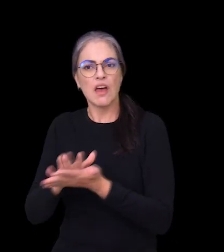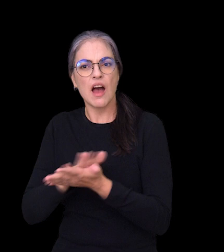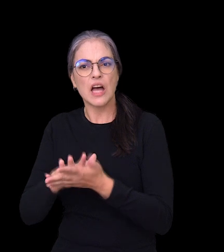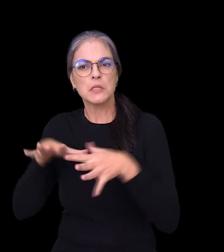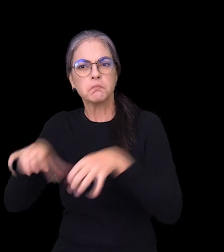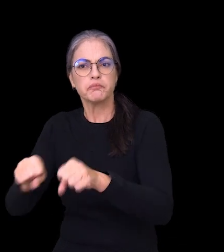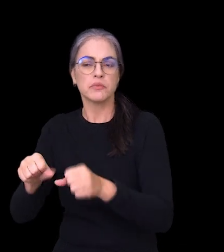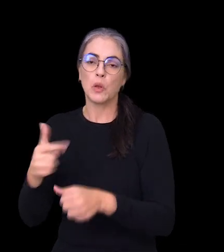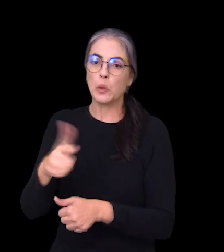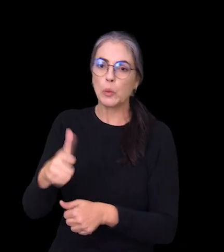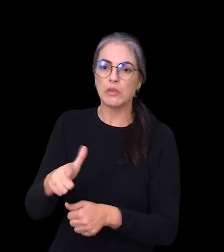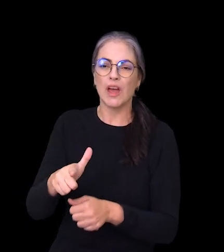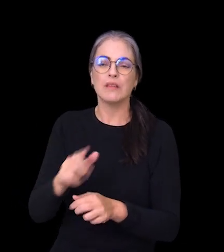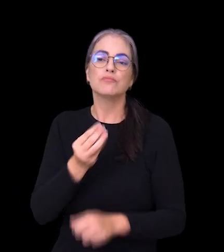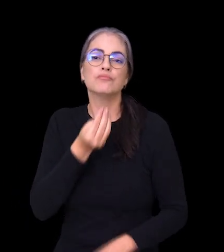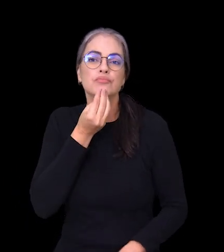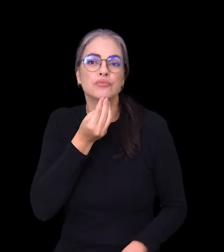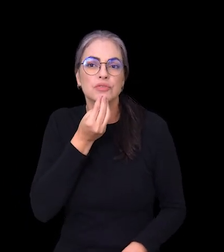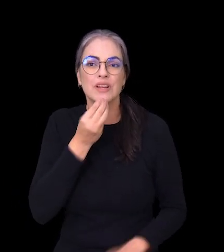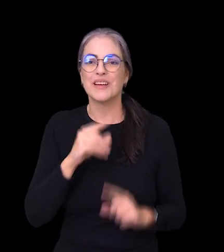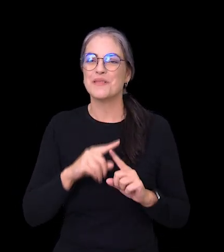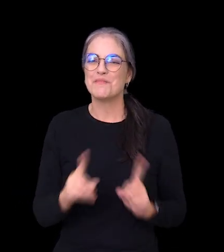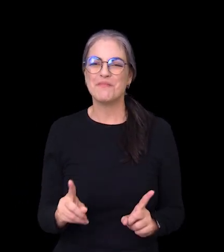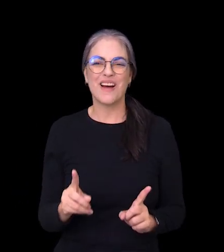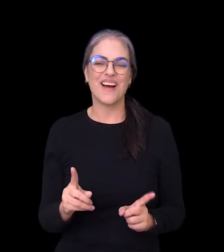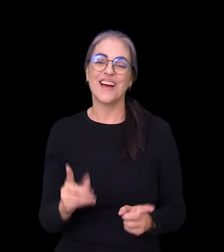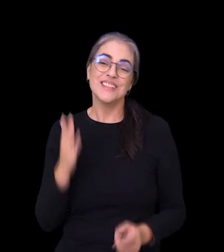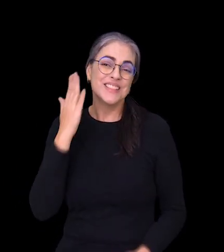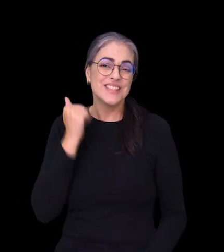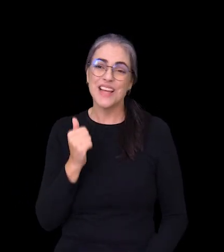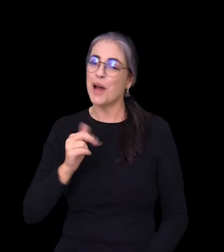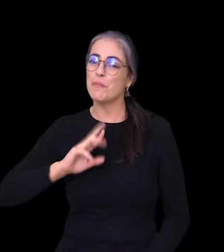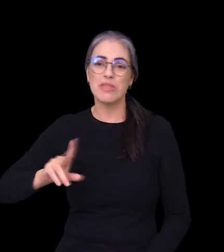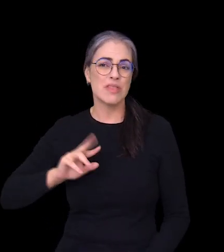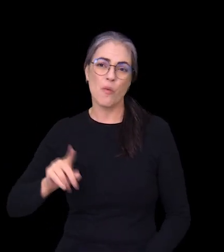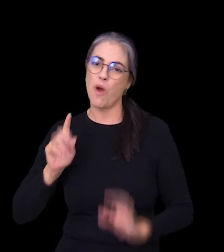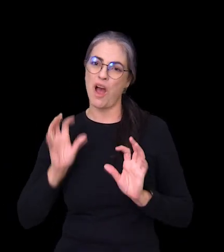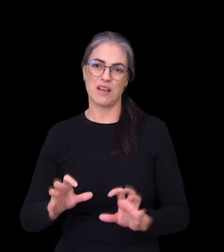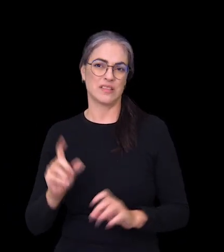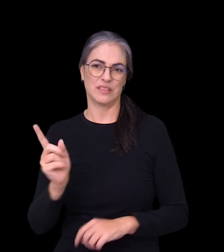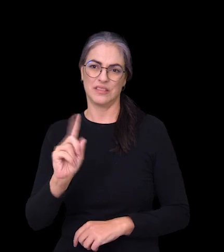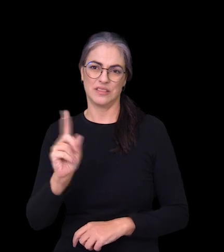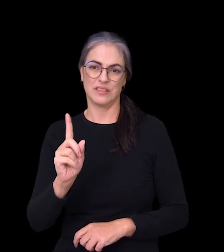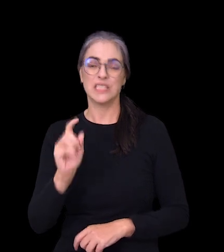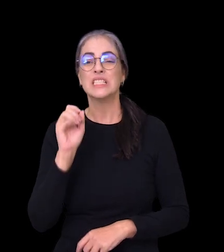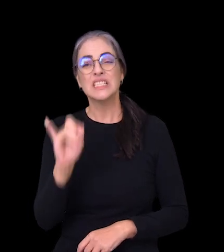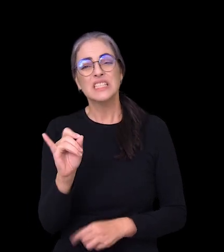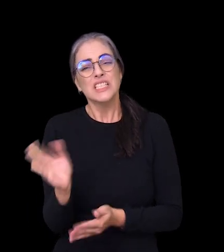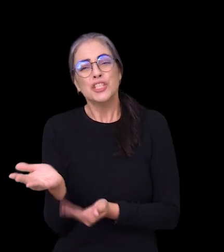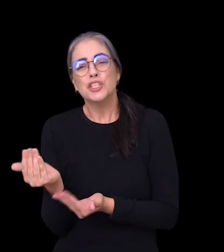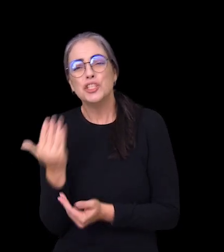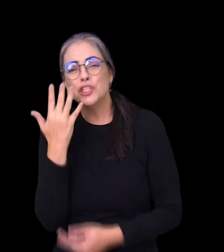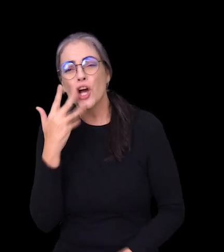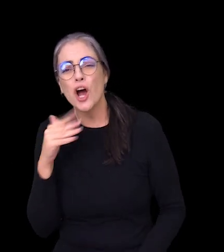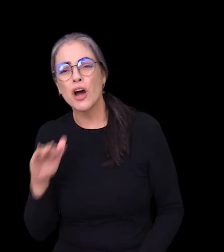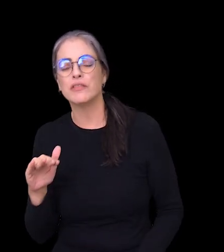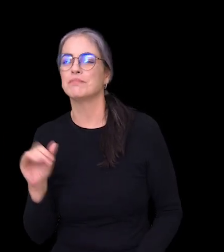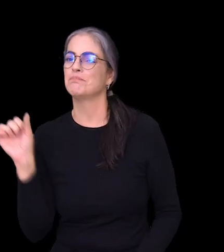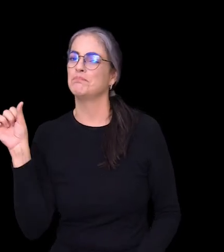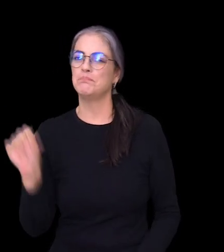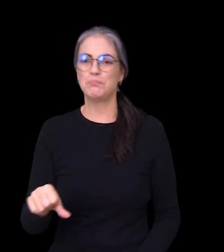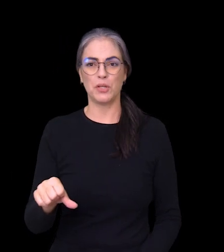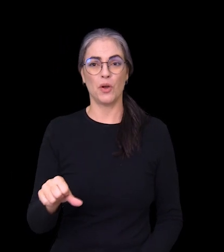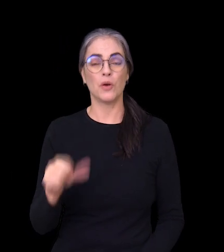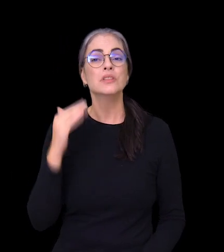nosso país não é isso que acontece. E quanto mais nova, nós sabemos que essas opressões, elas têm